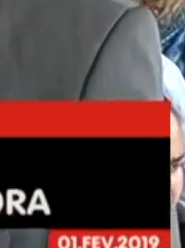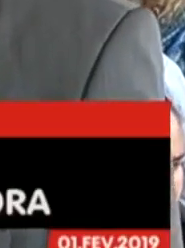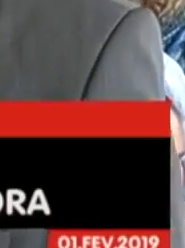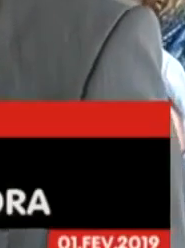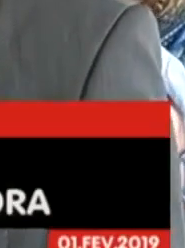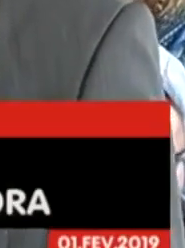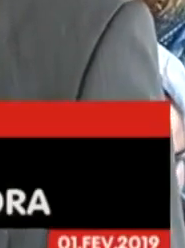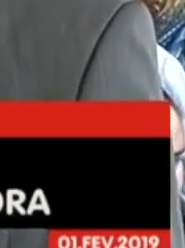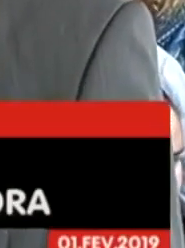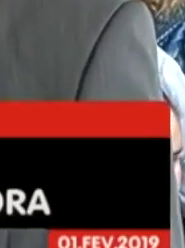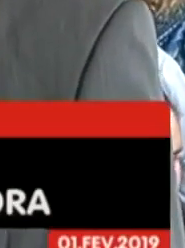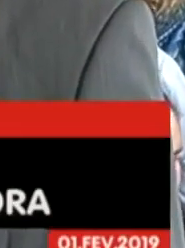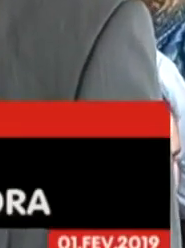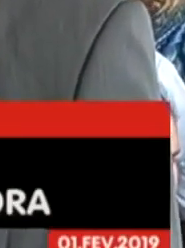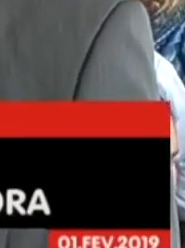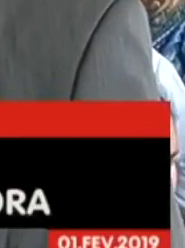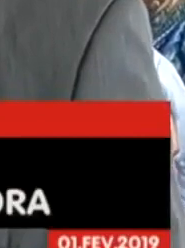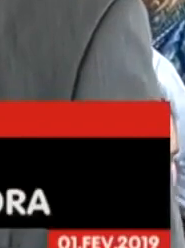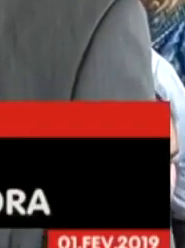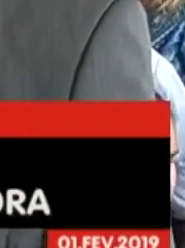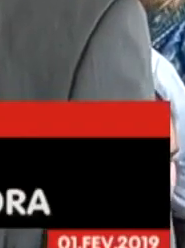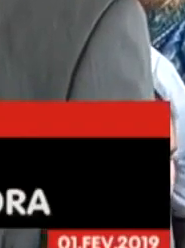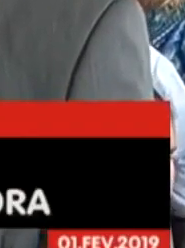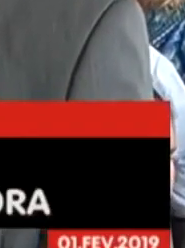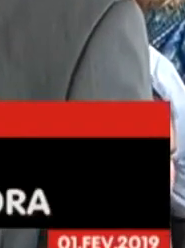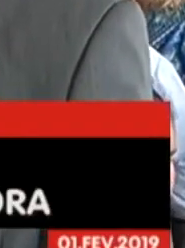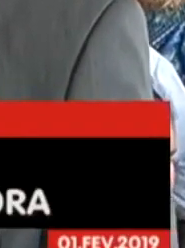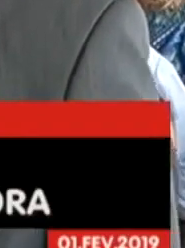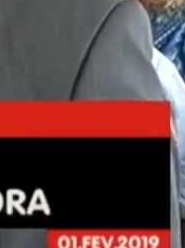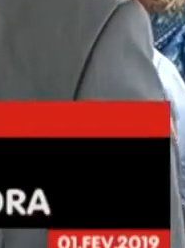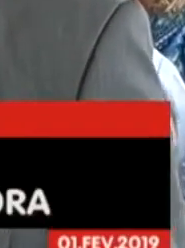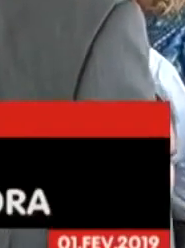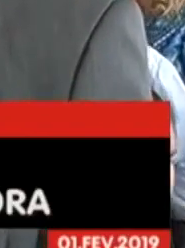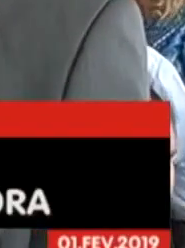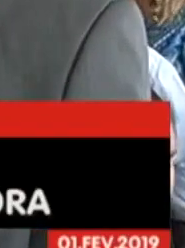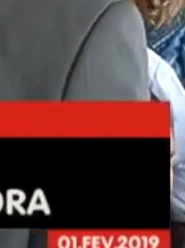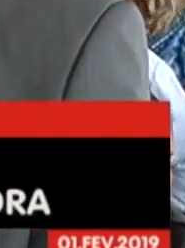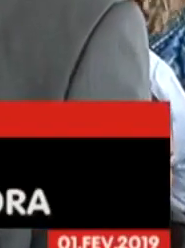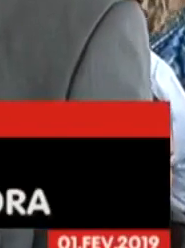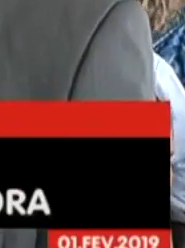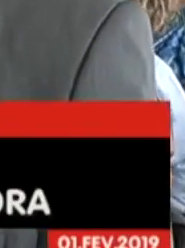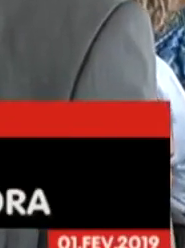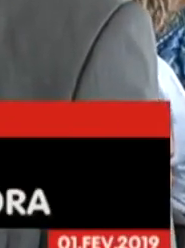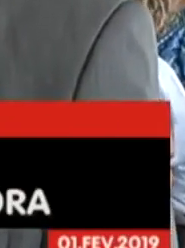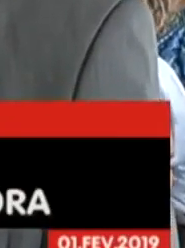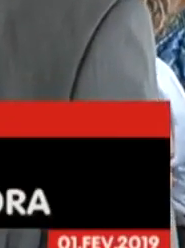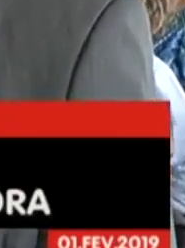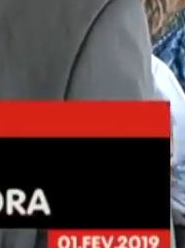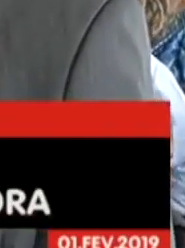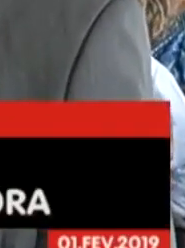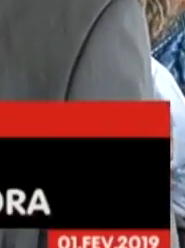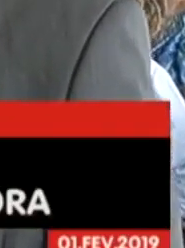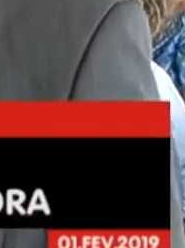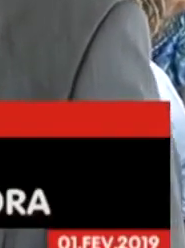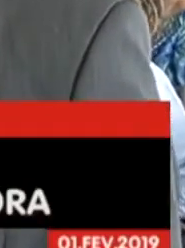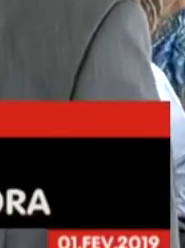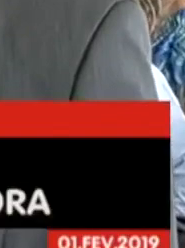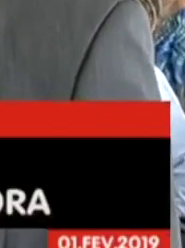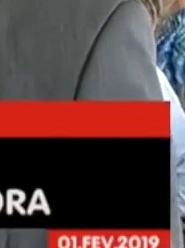do povo, principalmente na área de saúde. A nossa cidade, Pirapora, por exemplo, nós temos